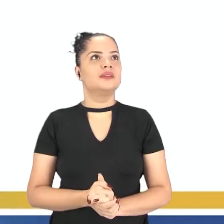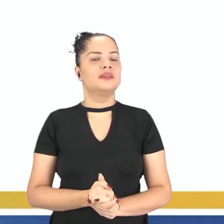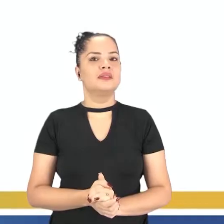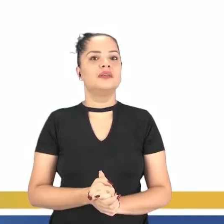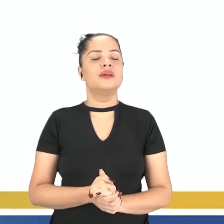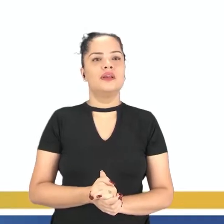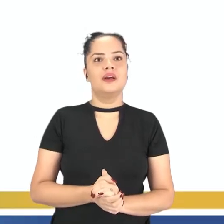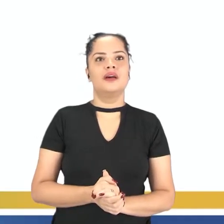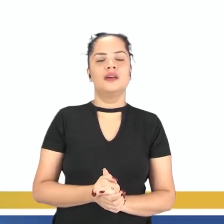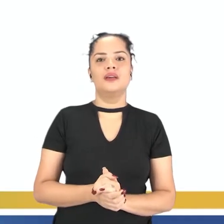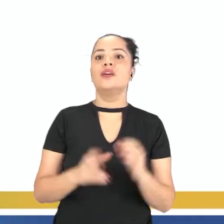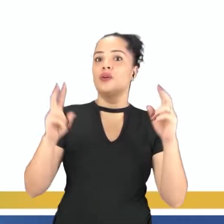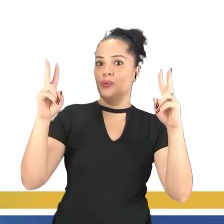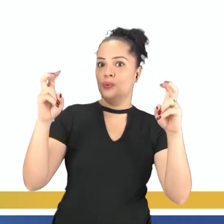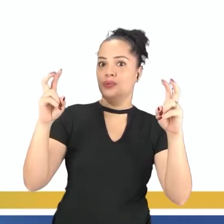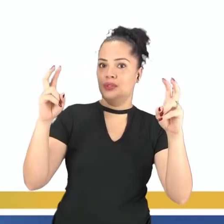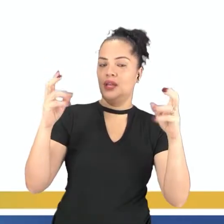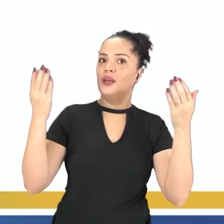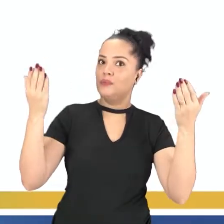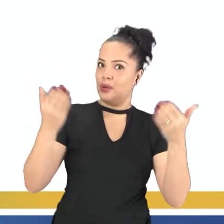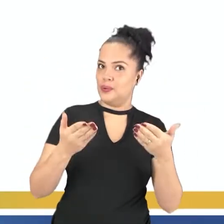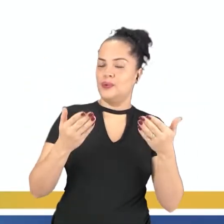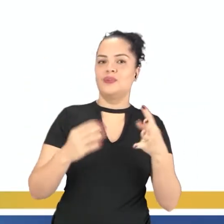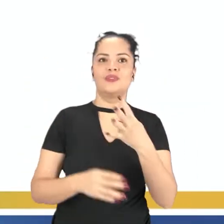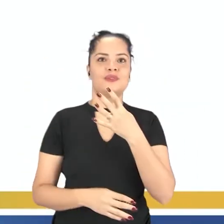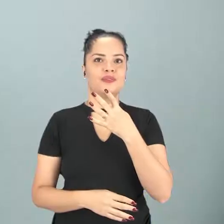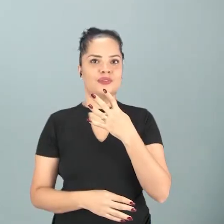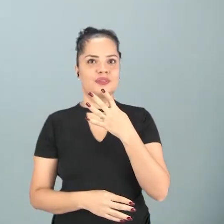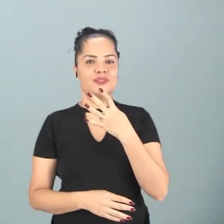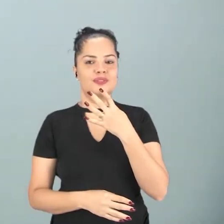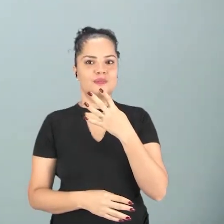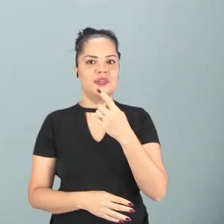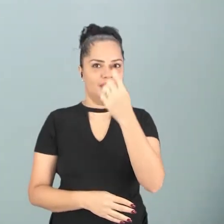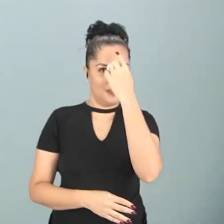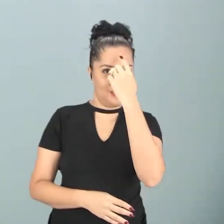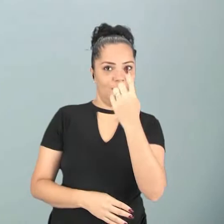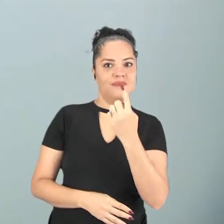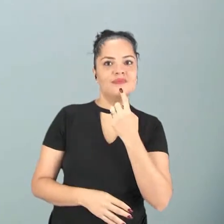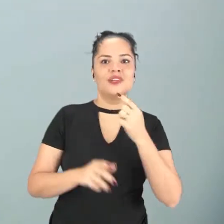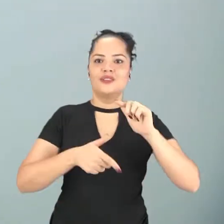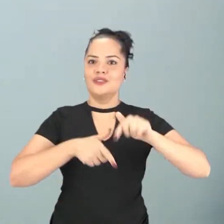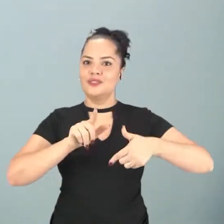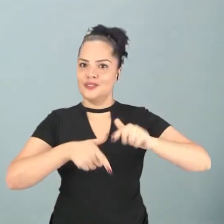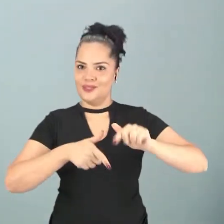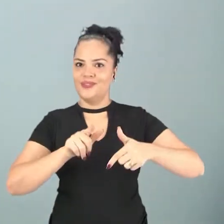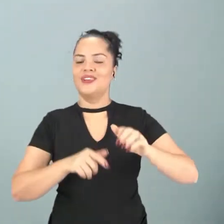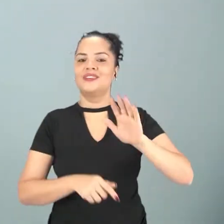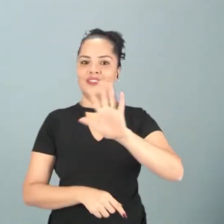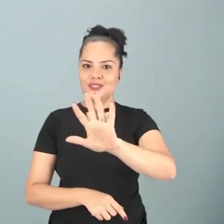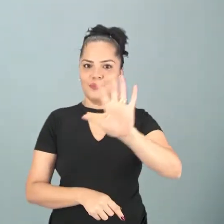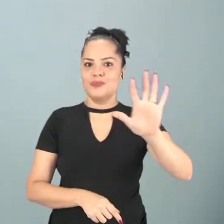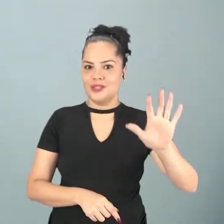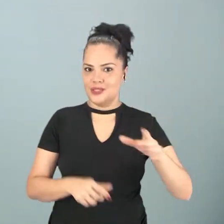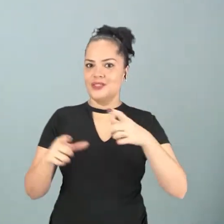o nosso título hoje, reconhecimento de figuras geométricas espaciais, ok? Então,